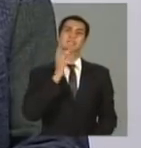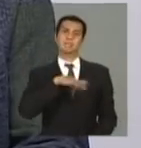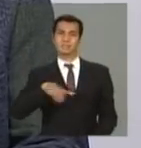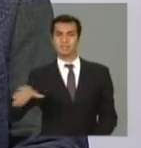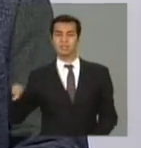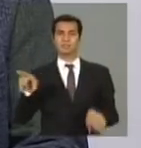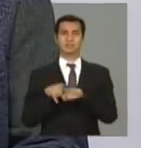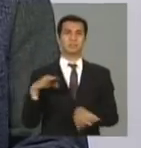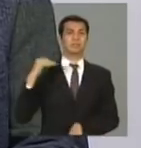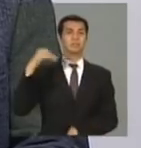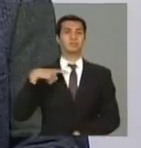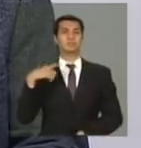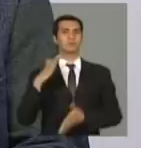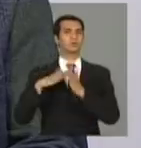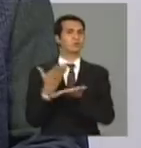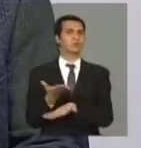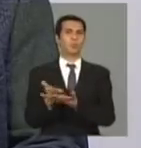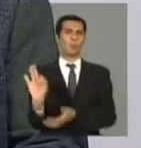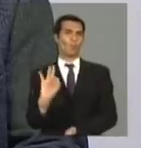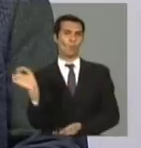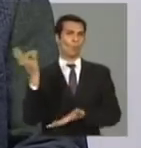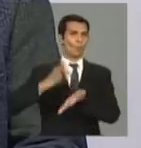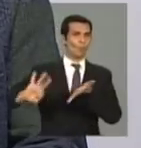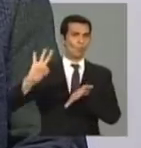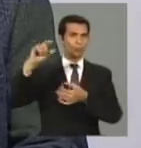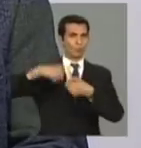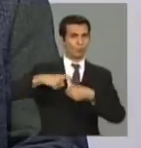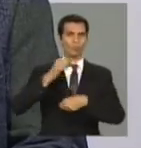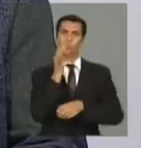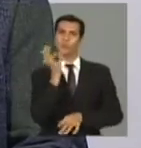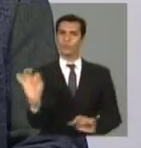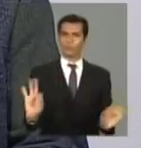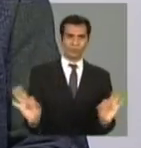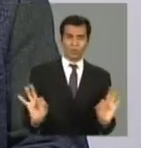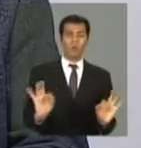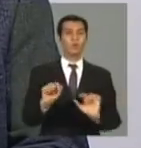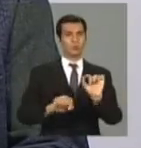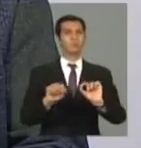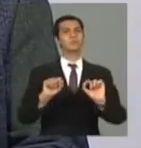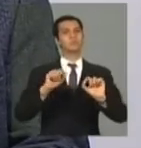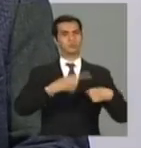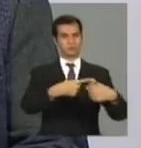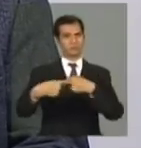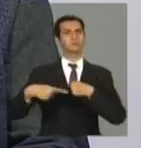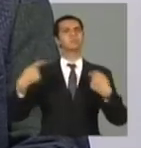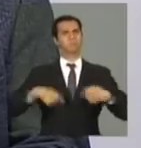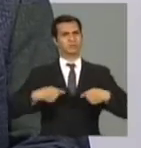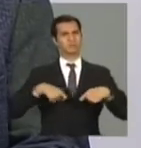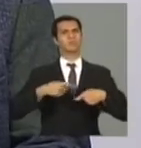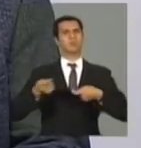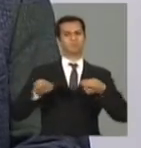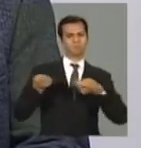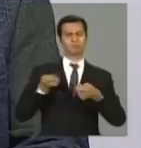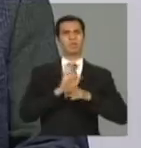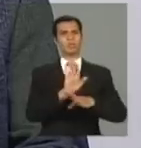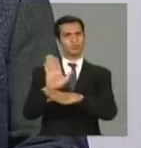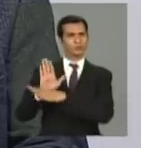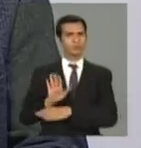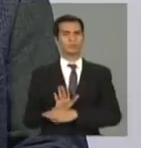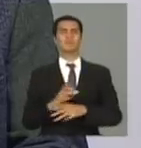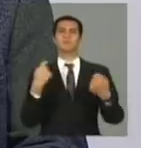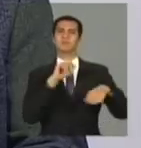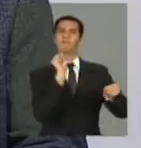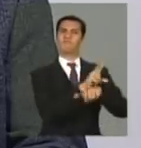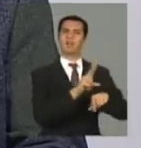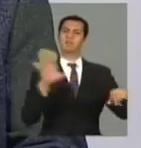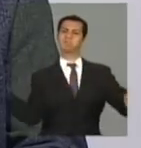sem escola, o município deve estabelecer uma estratégia também de atender, de prover vaga de escolas, né,